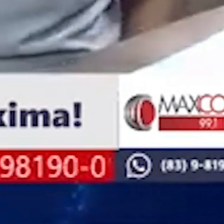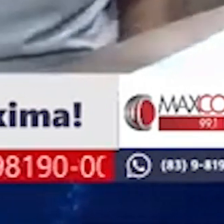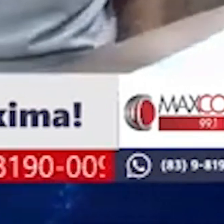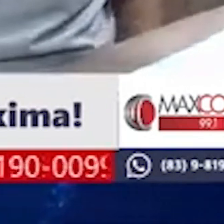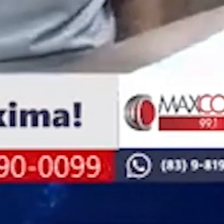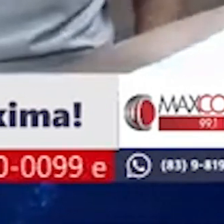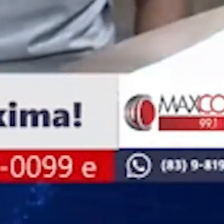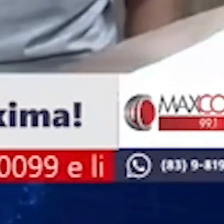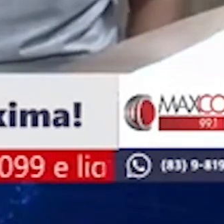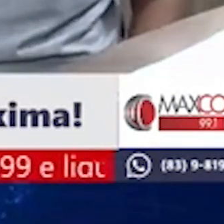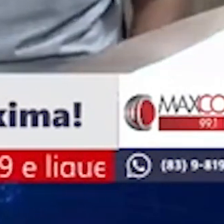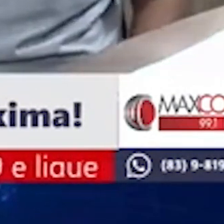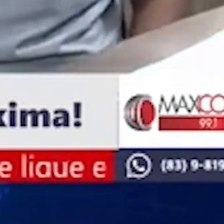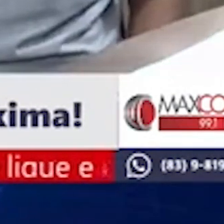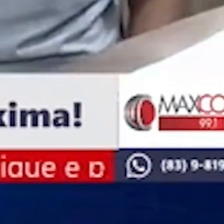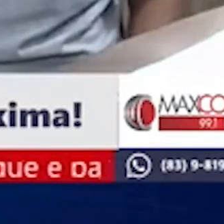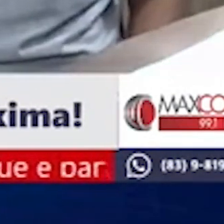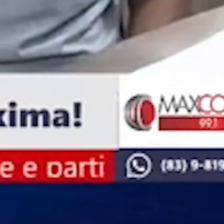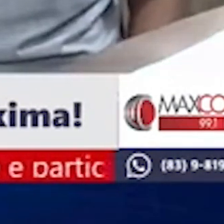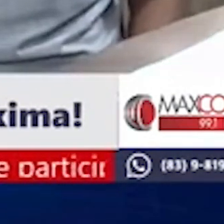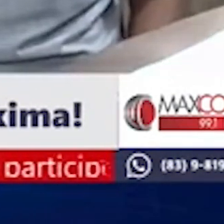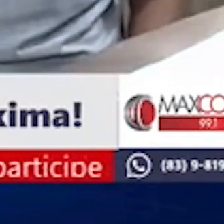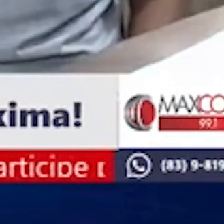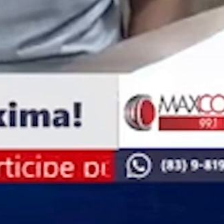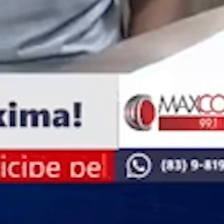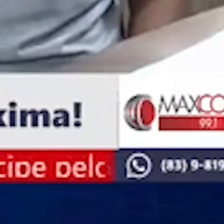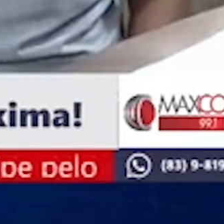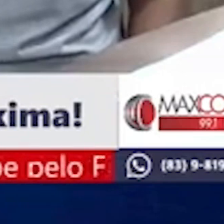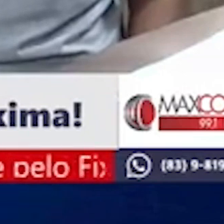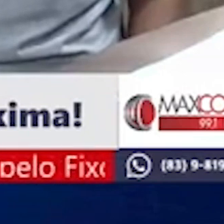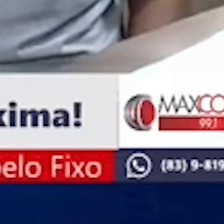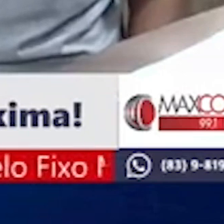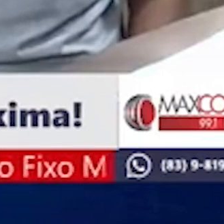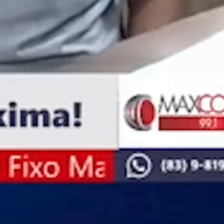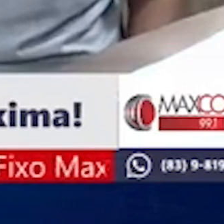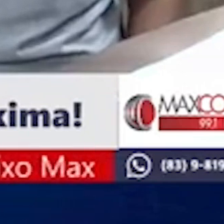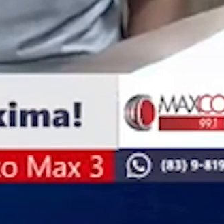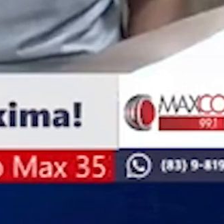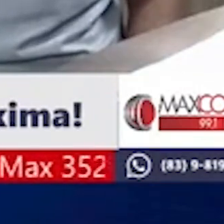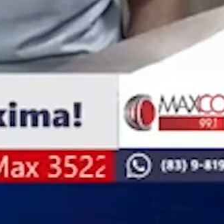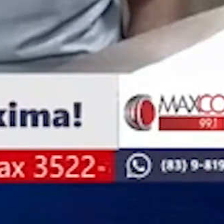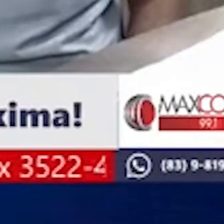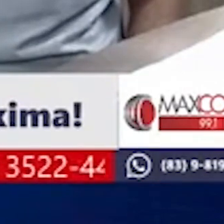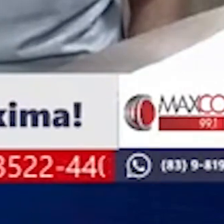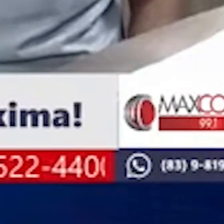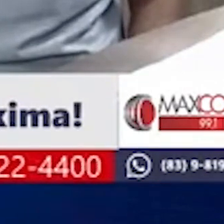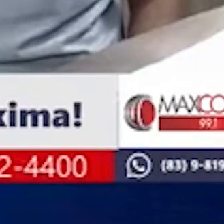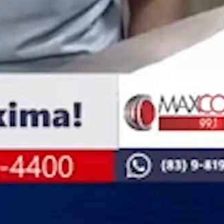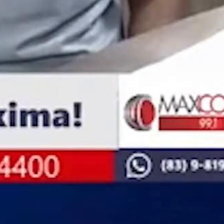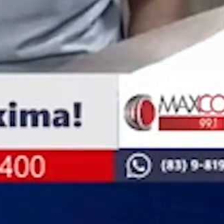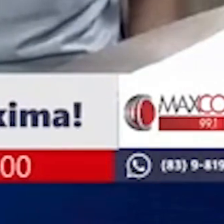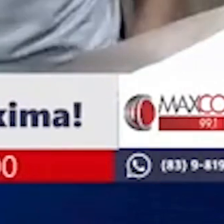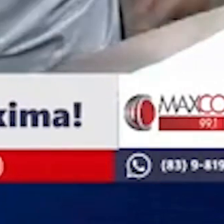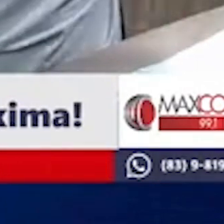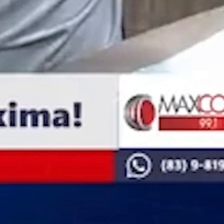dos Vereadores eu vou mostrar o que ele fez com é difícil Otacílio Gomes de Sá eu vou mostrar